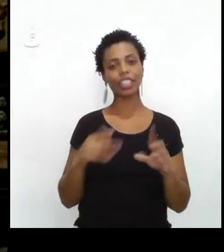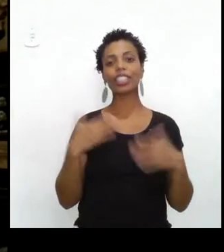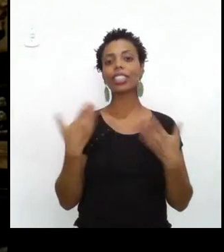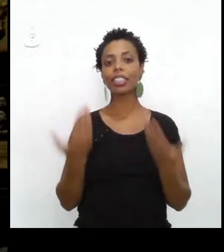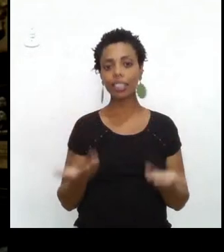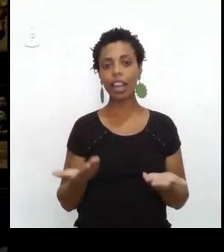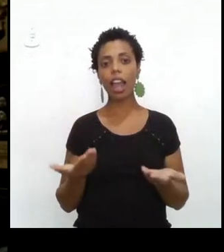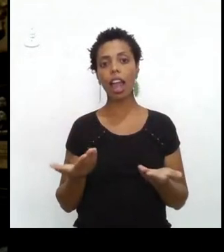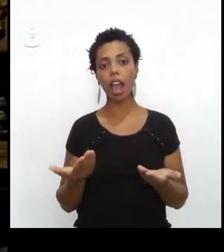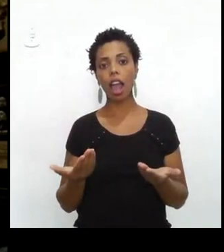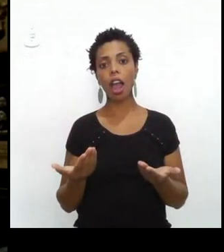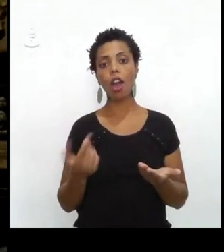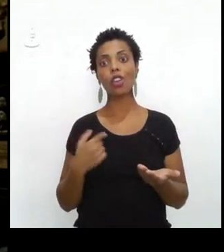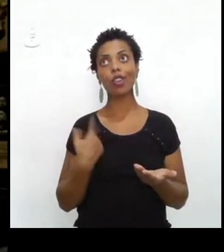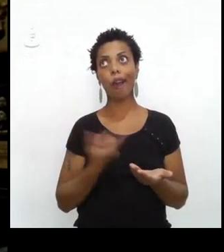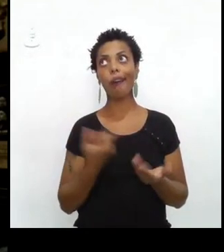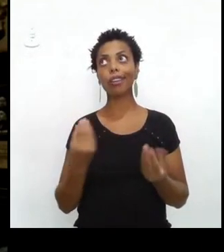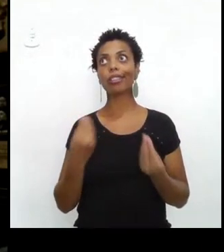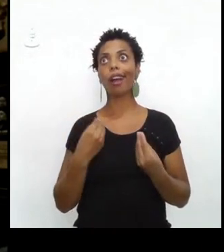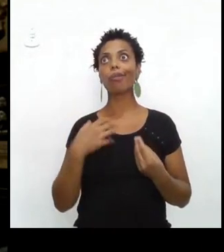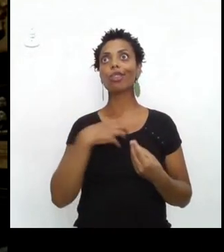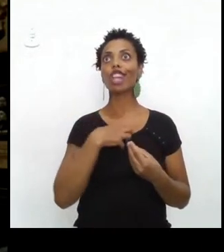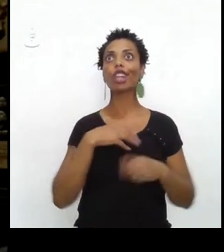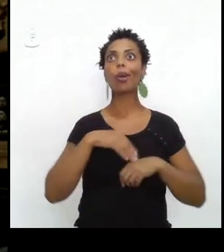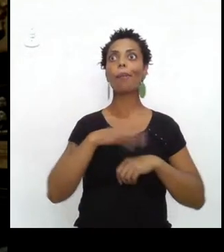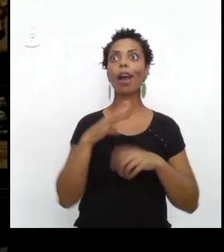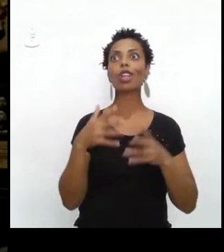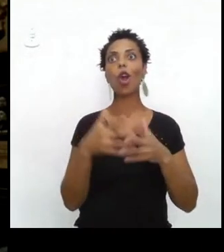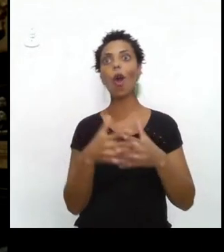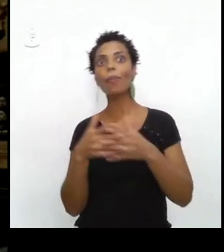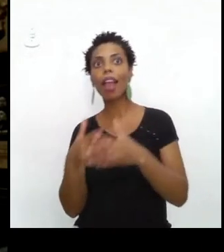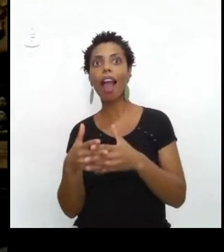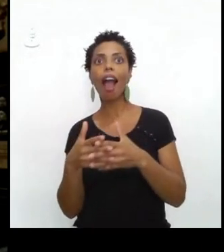por a polícia mata atlântica